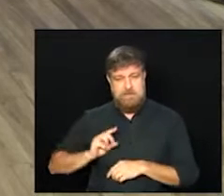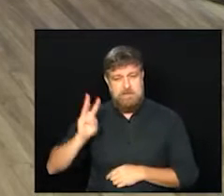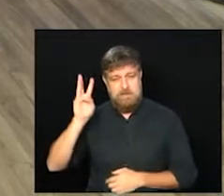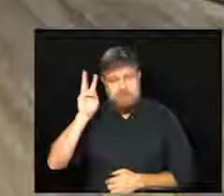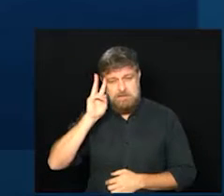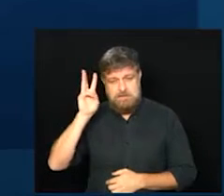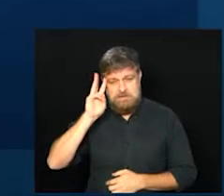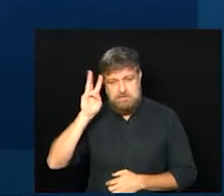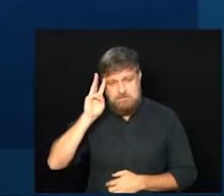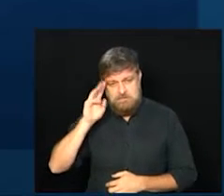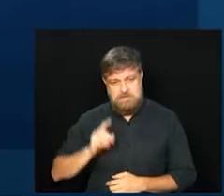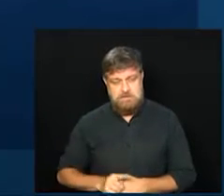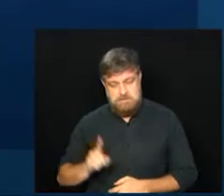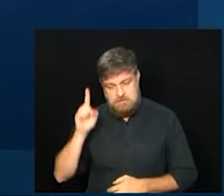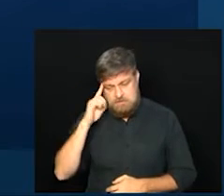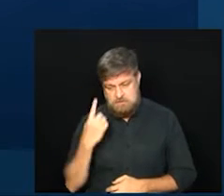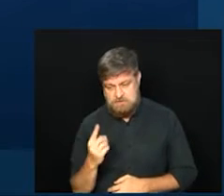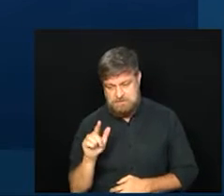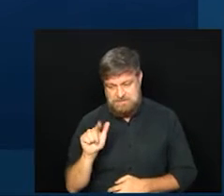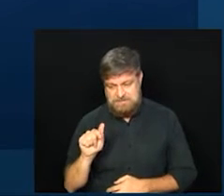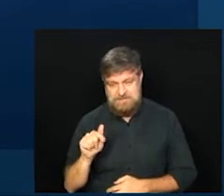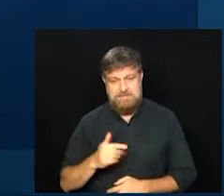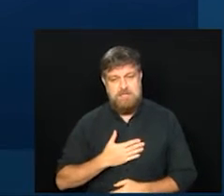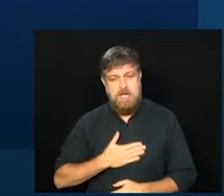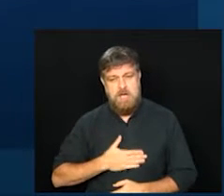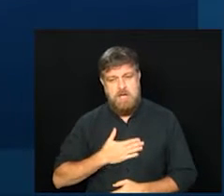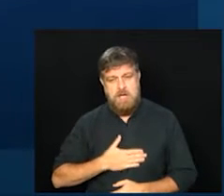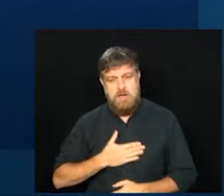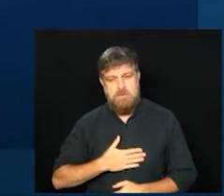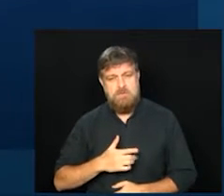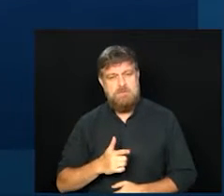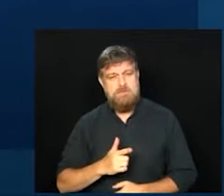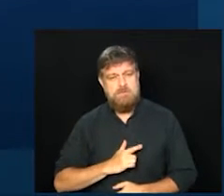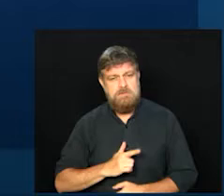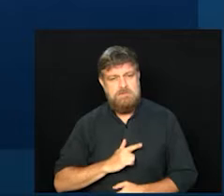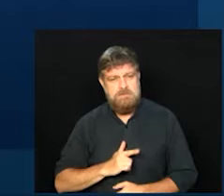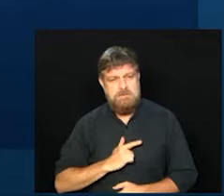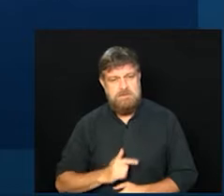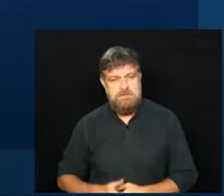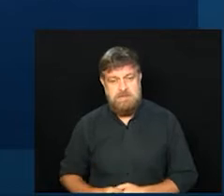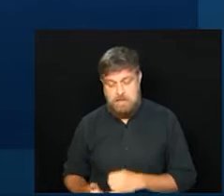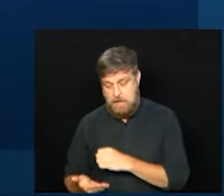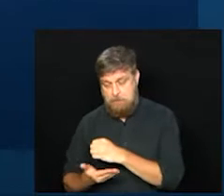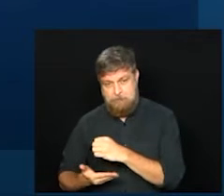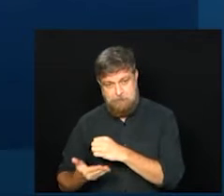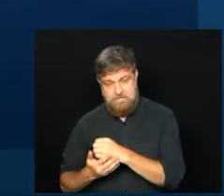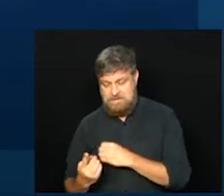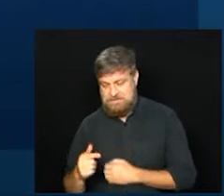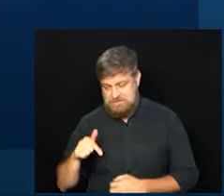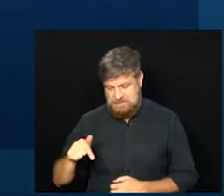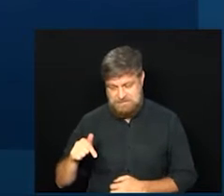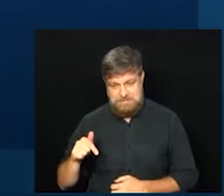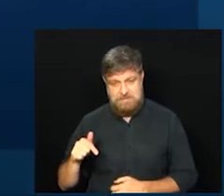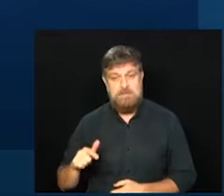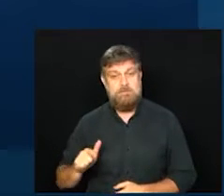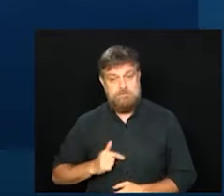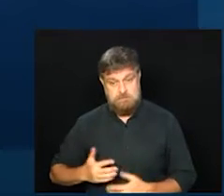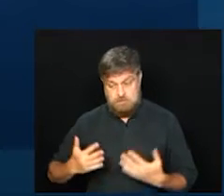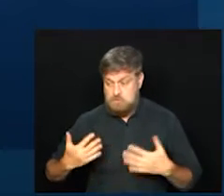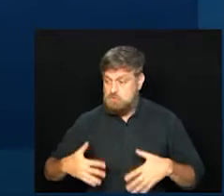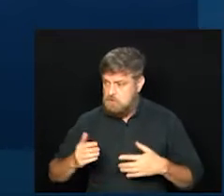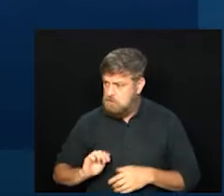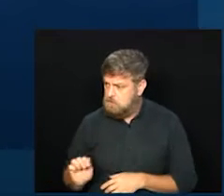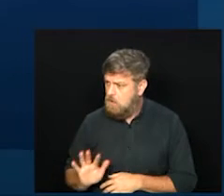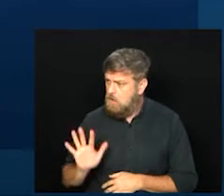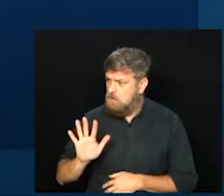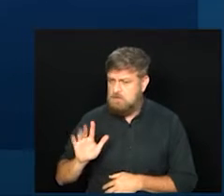terça-feira, 17 de agosto, mínima de 17 graus. Então já é uma mínima alta para este